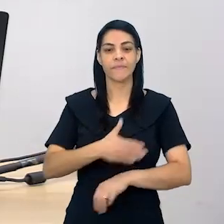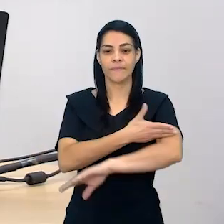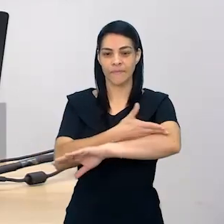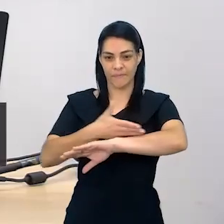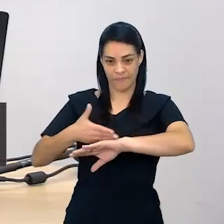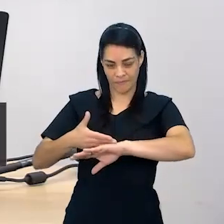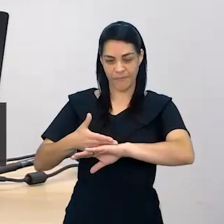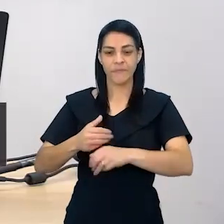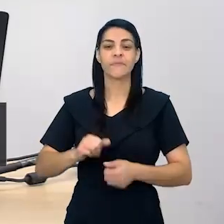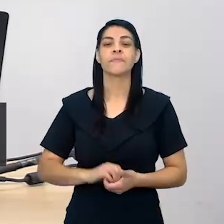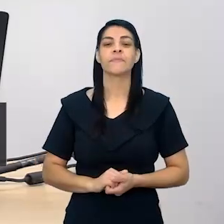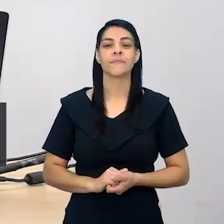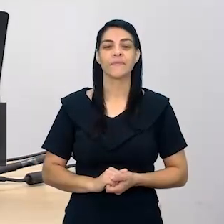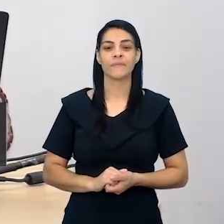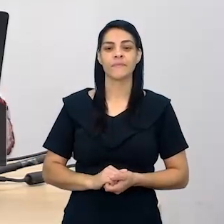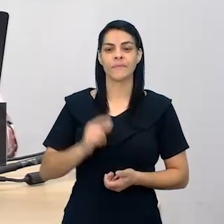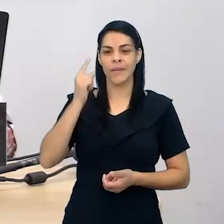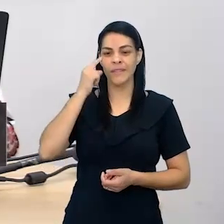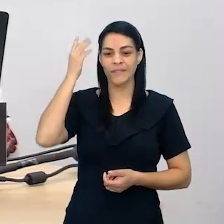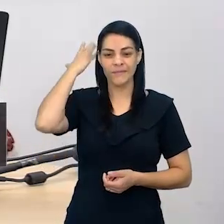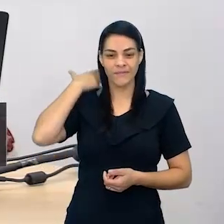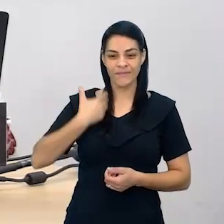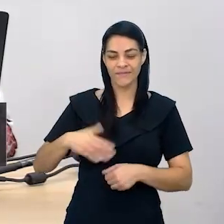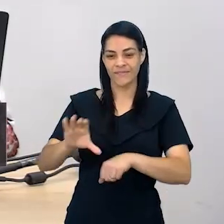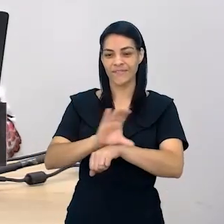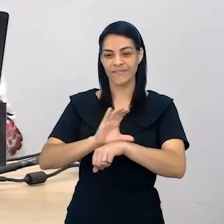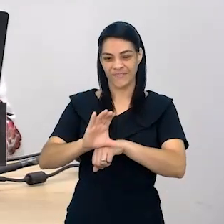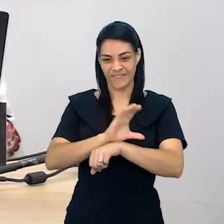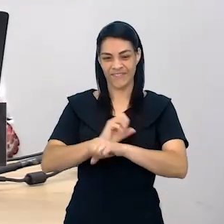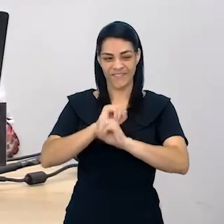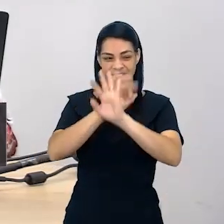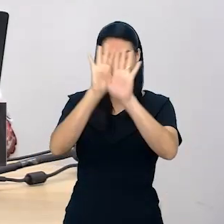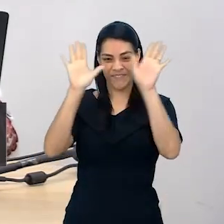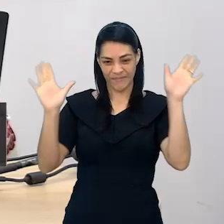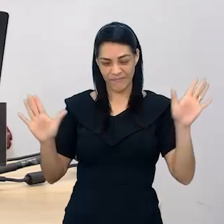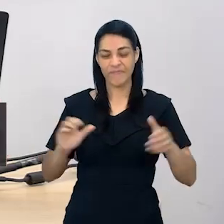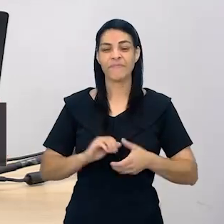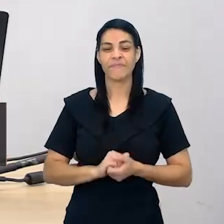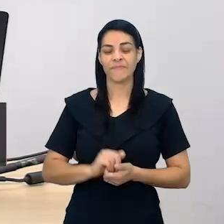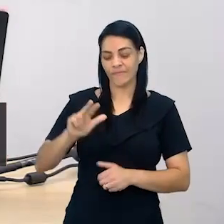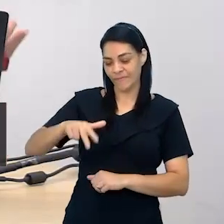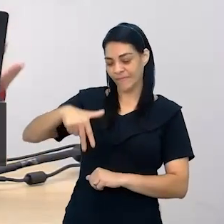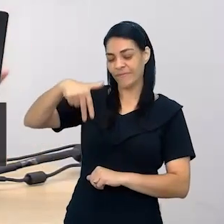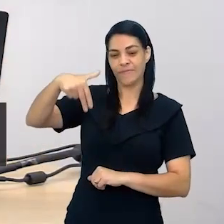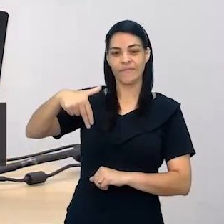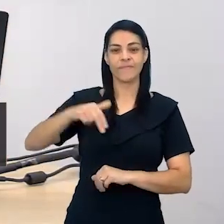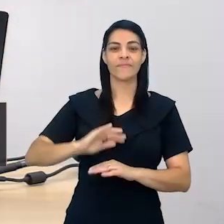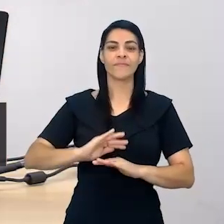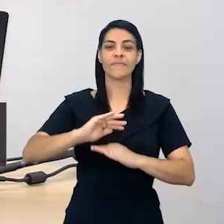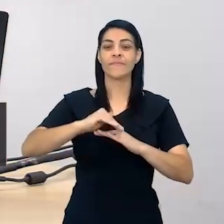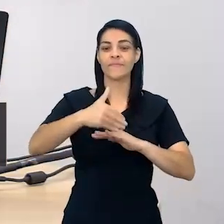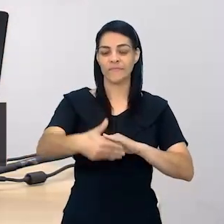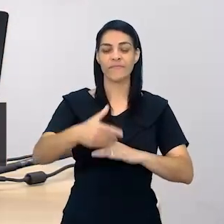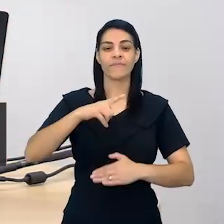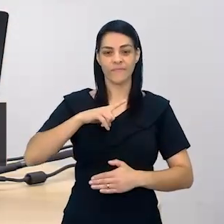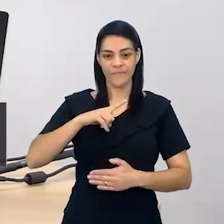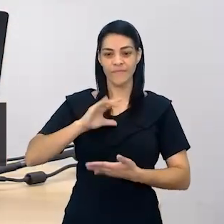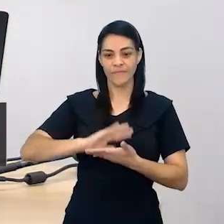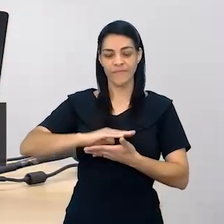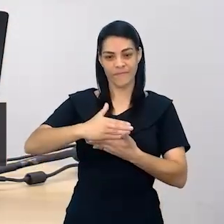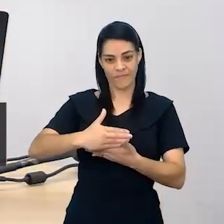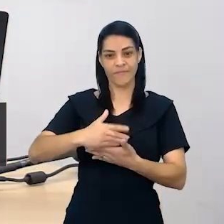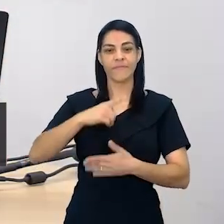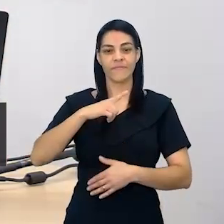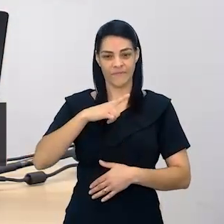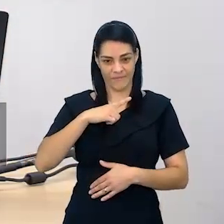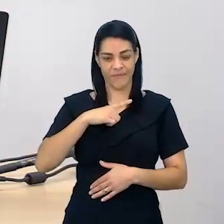meus castanhos meus cabelos são castanhos Claros eu tô em pé na minha frente aqui tem um notebook do meu